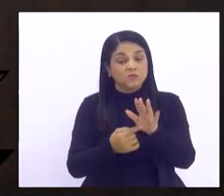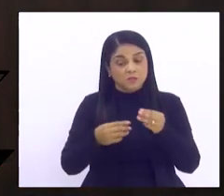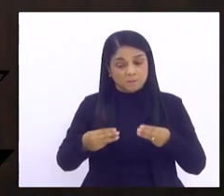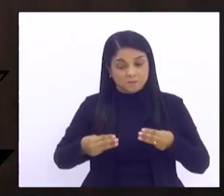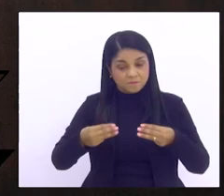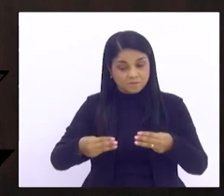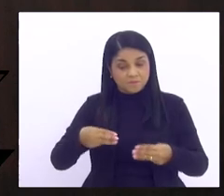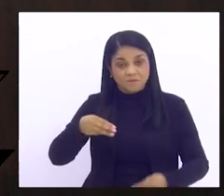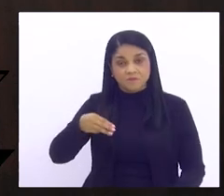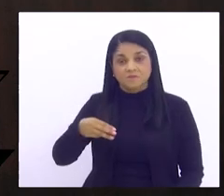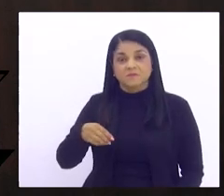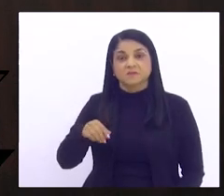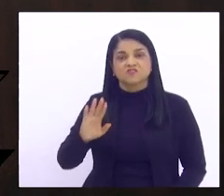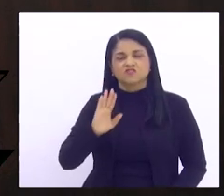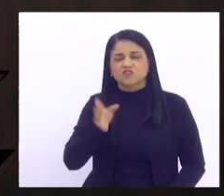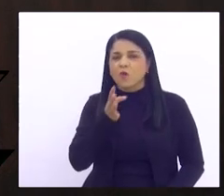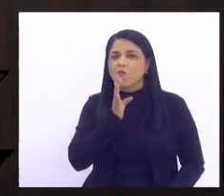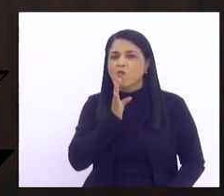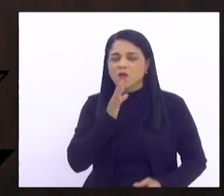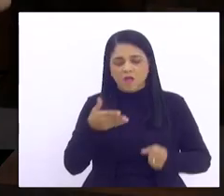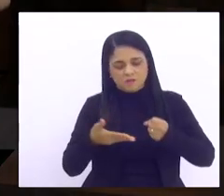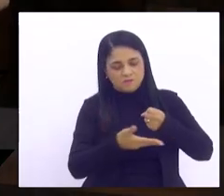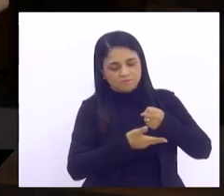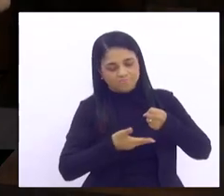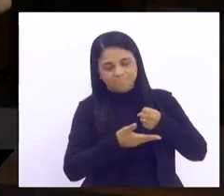está reconhecendo os fundamentos dessa DPF,